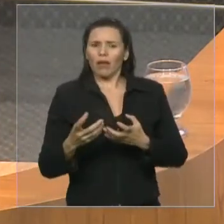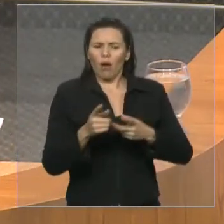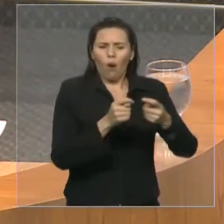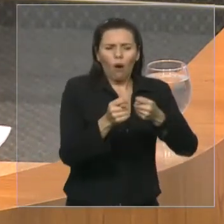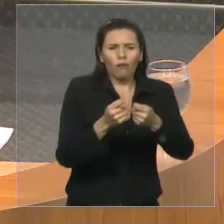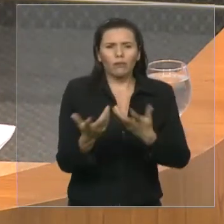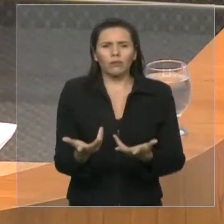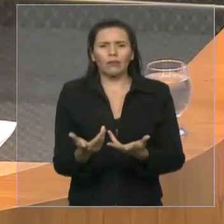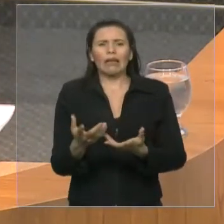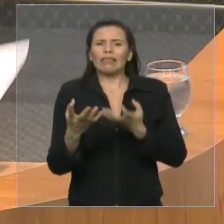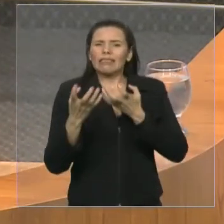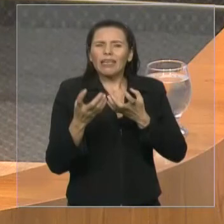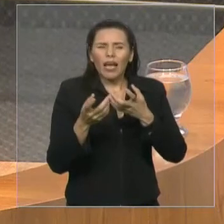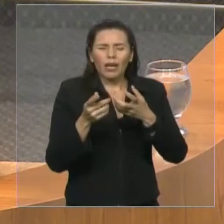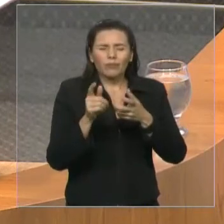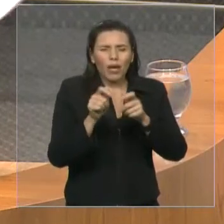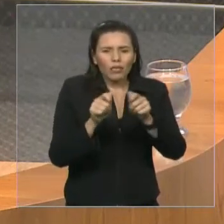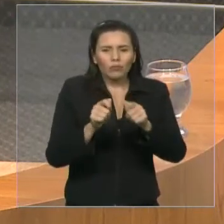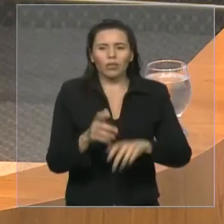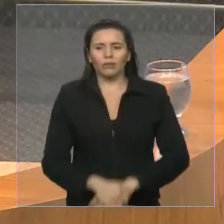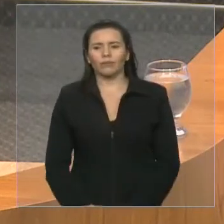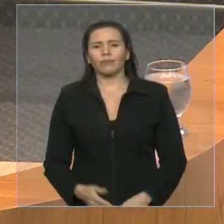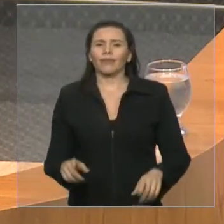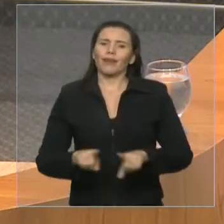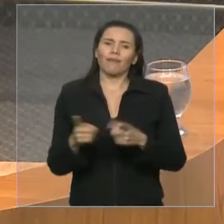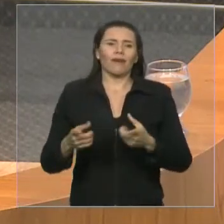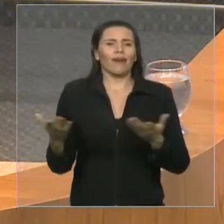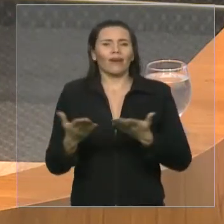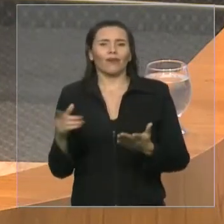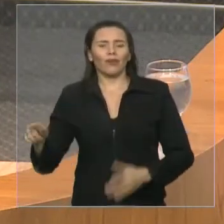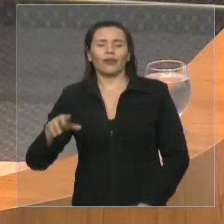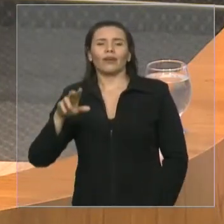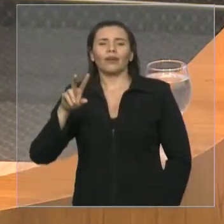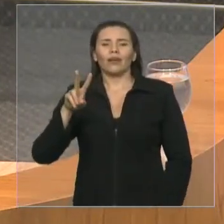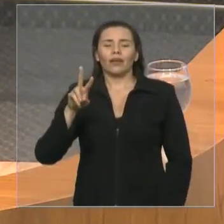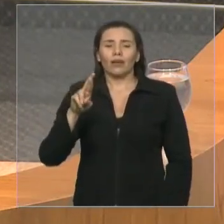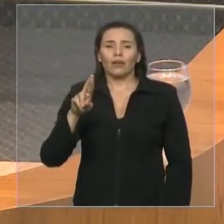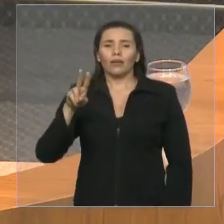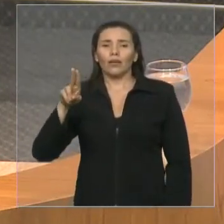Barbosa está tremendo nas suas catatumbas com o construtor dessa imoralidade aqui.